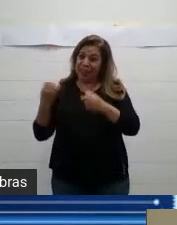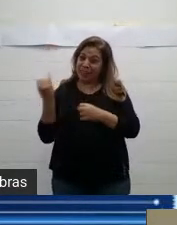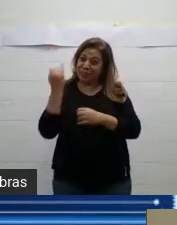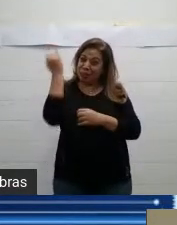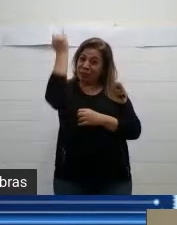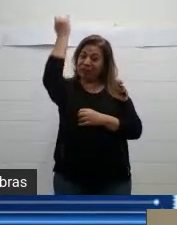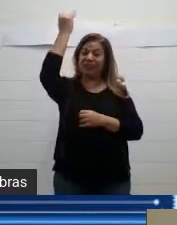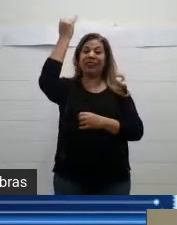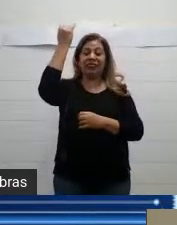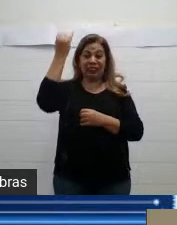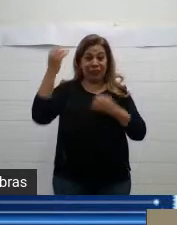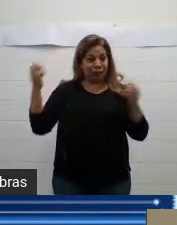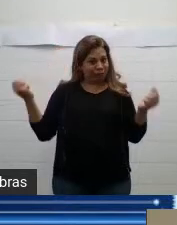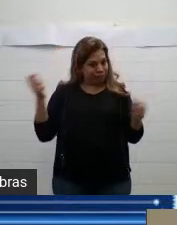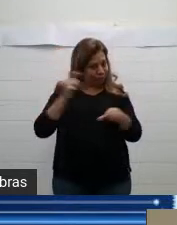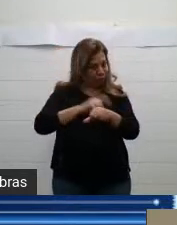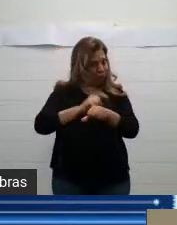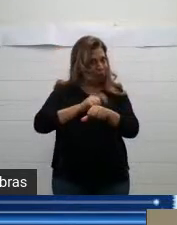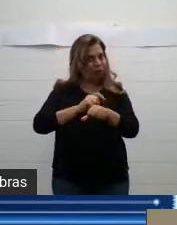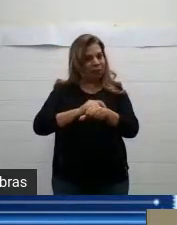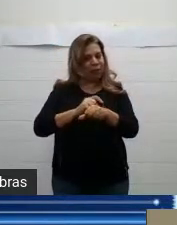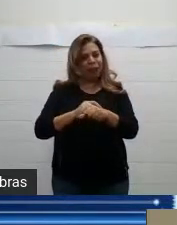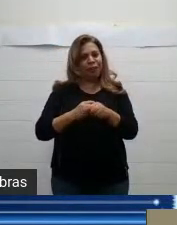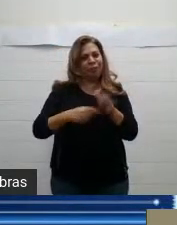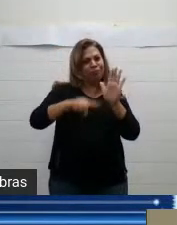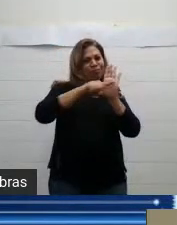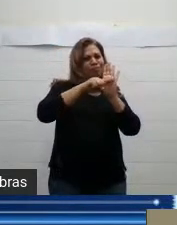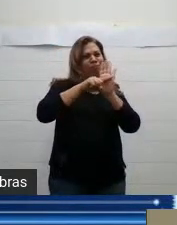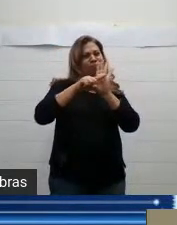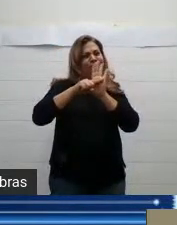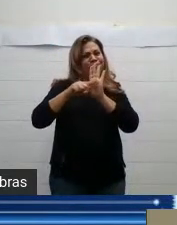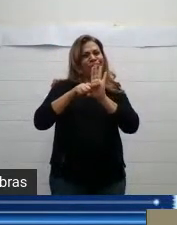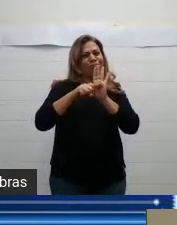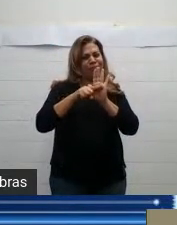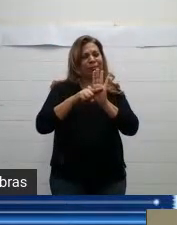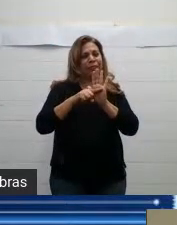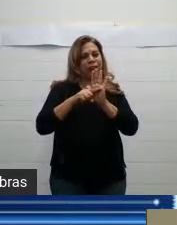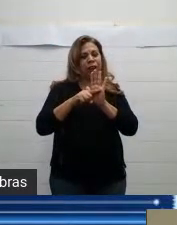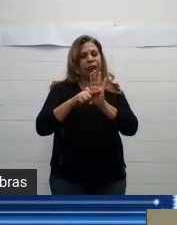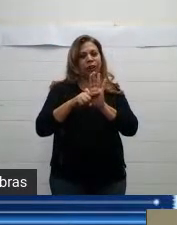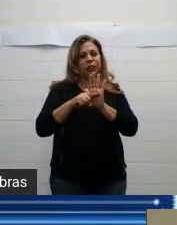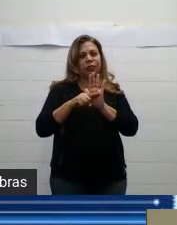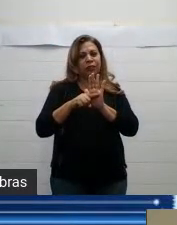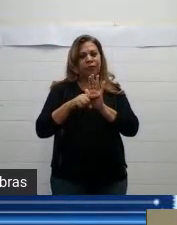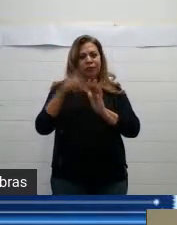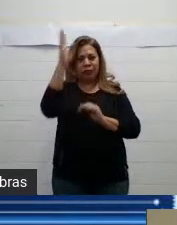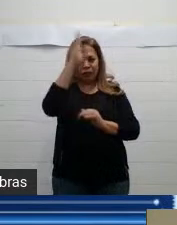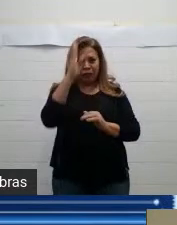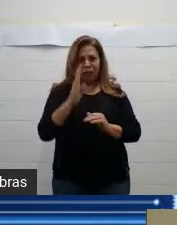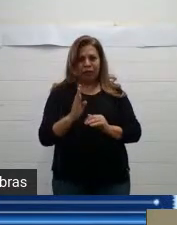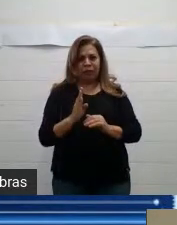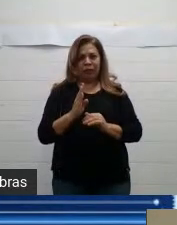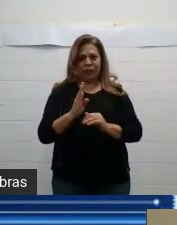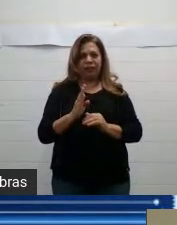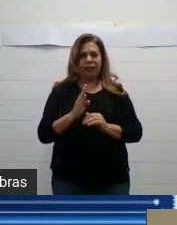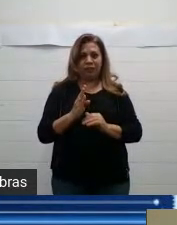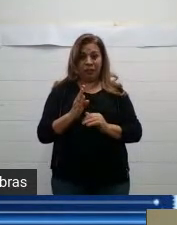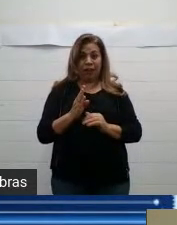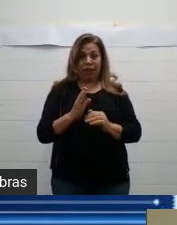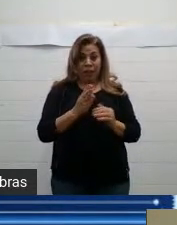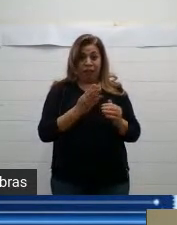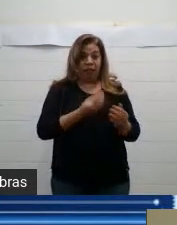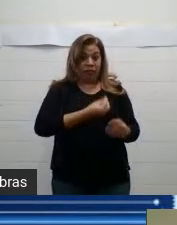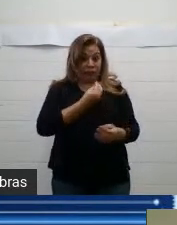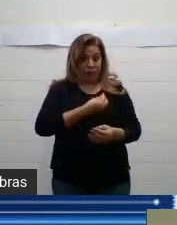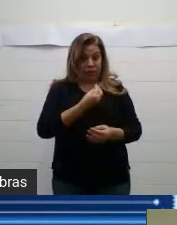nesse momento tão negacionista e obscurantista, né, pelo qual o Brasil está, assim,